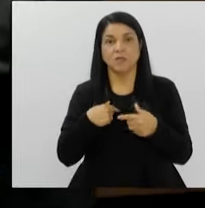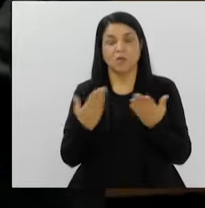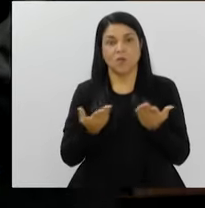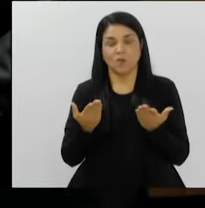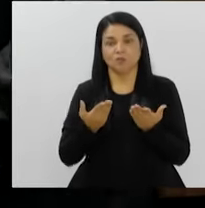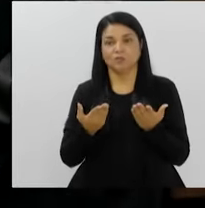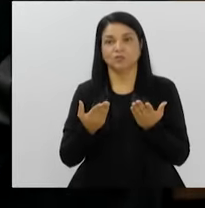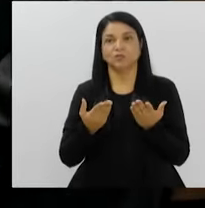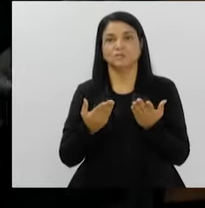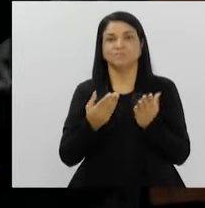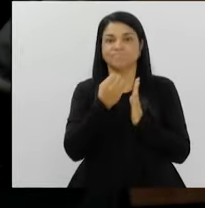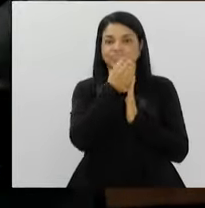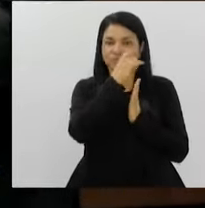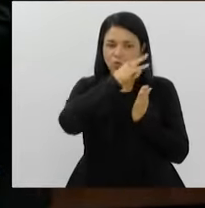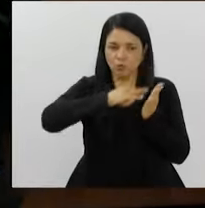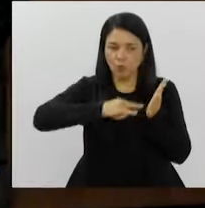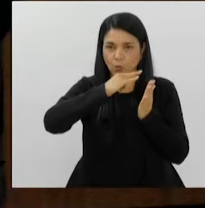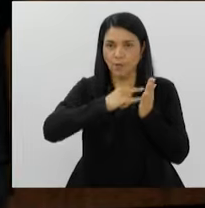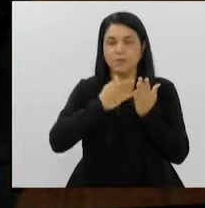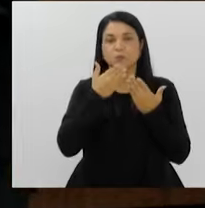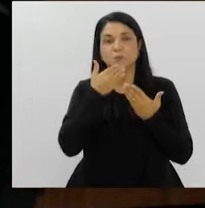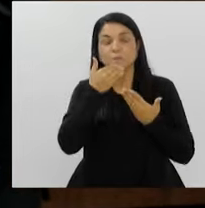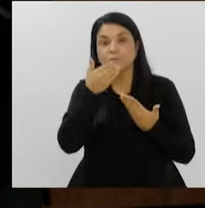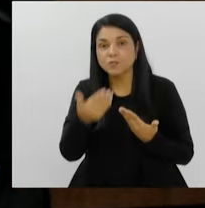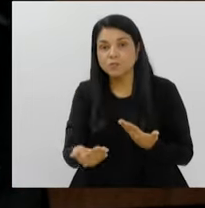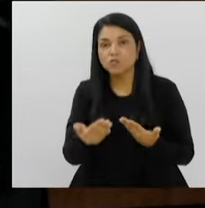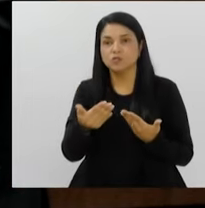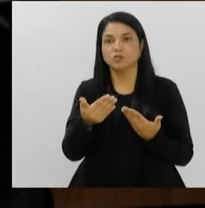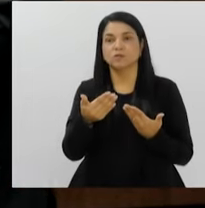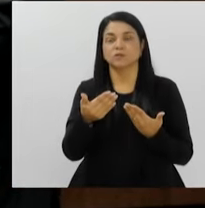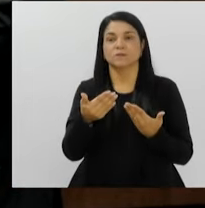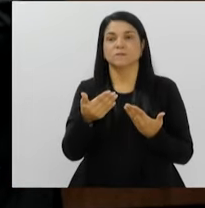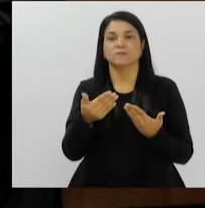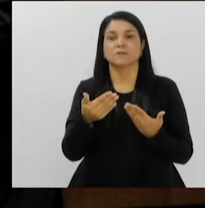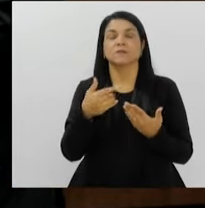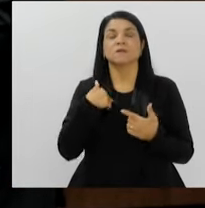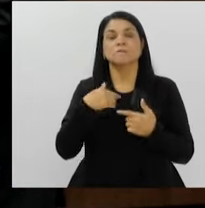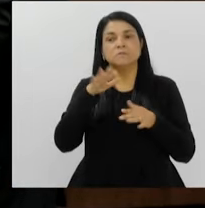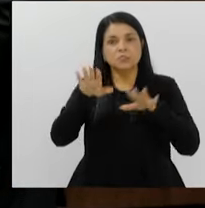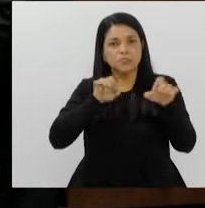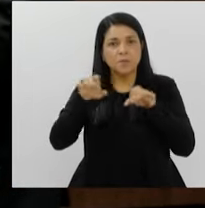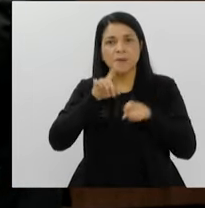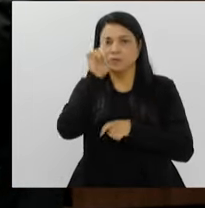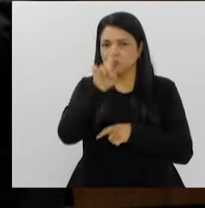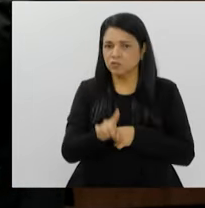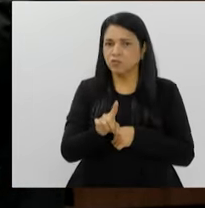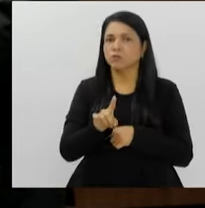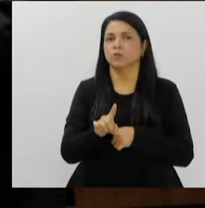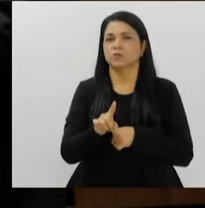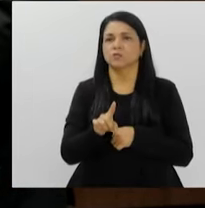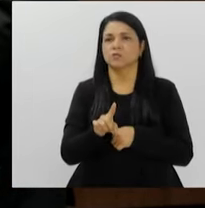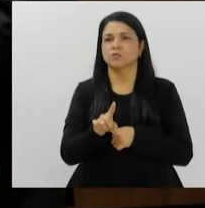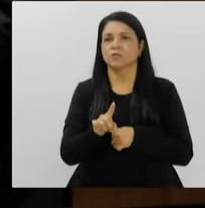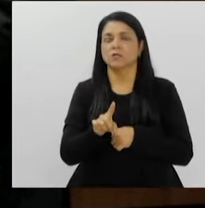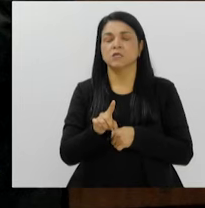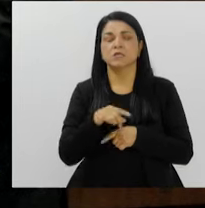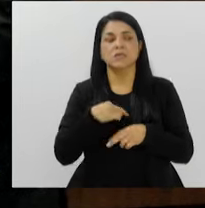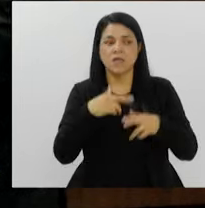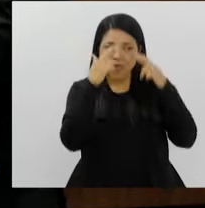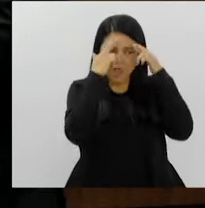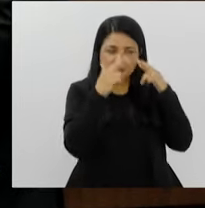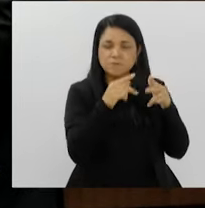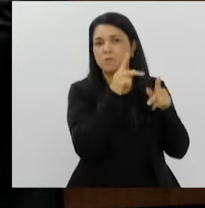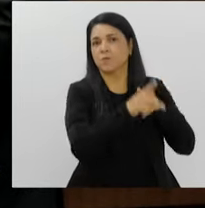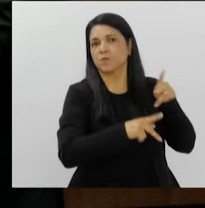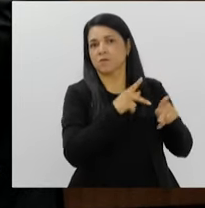aqui diante no plenário, diante da presidente. Nós precisamos convocar esses diretores, botar eles no lugar deles e tratar a população com respeito,